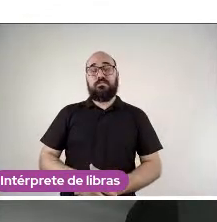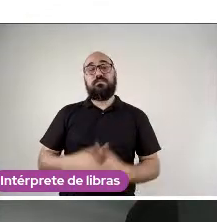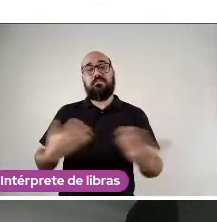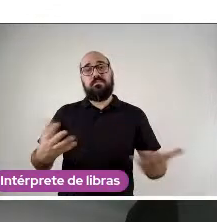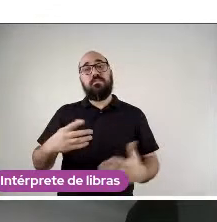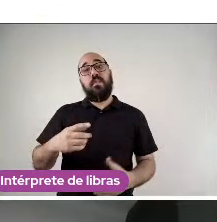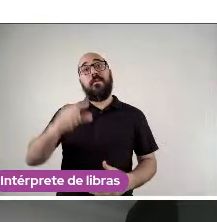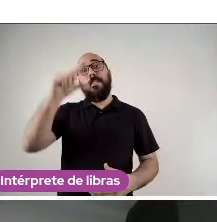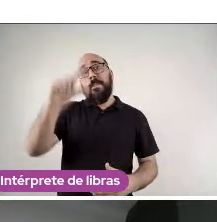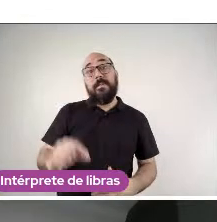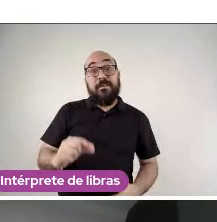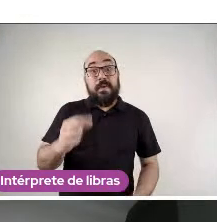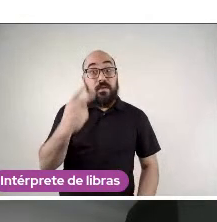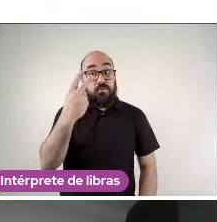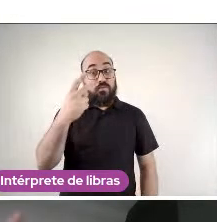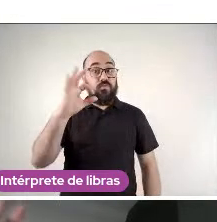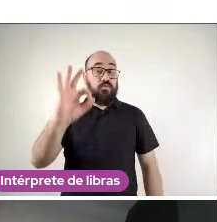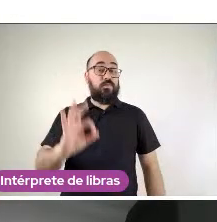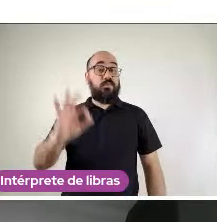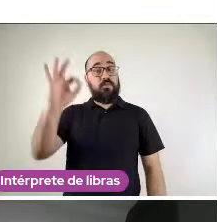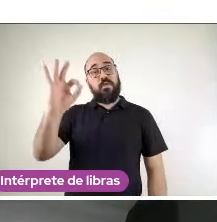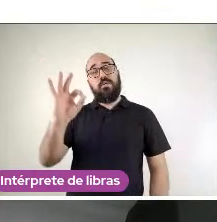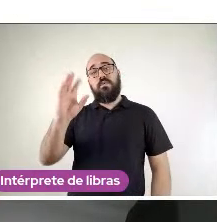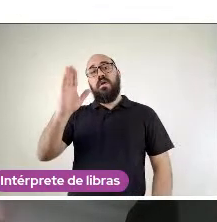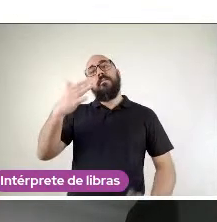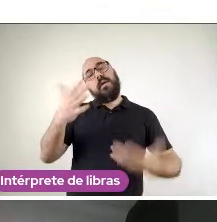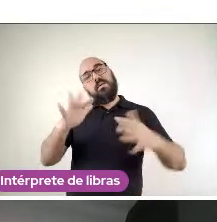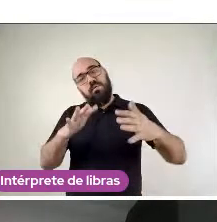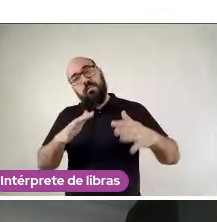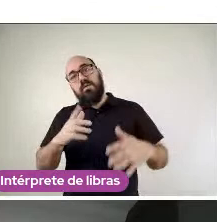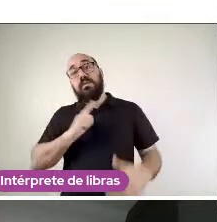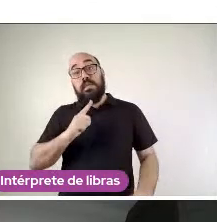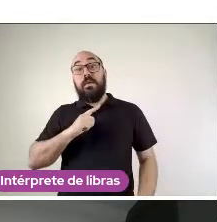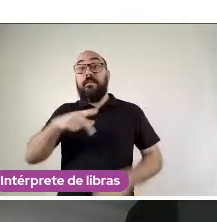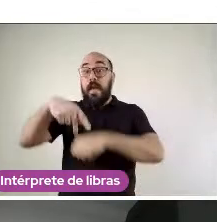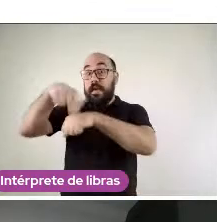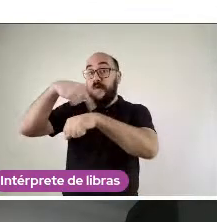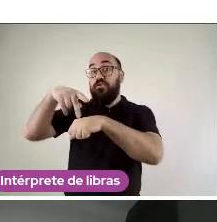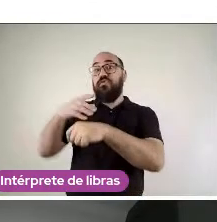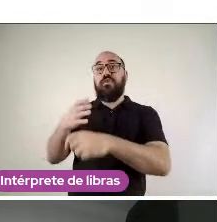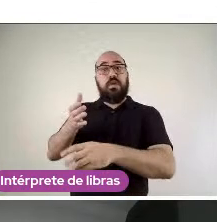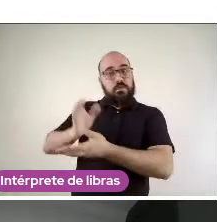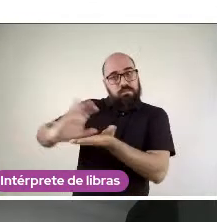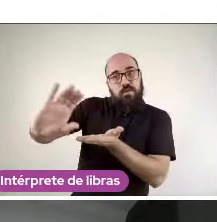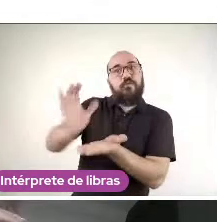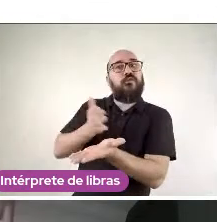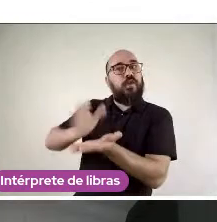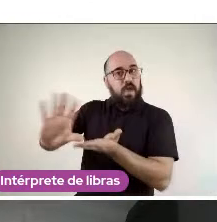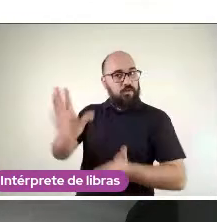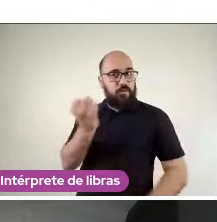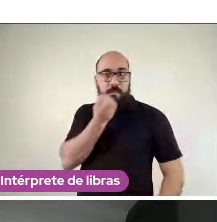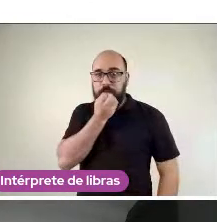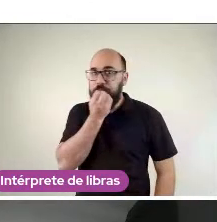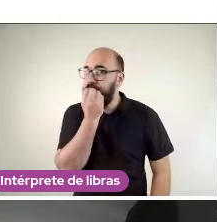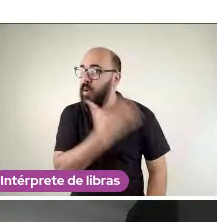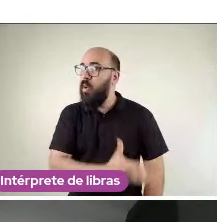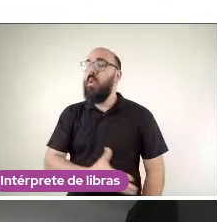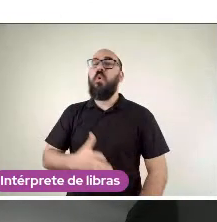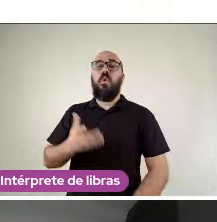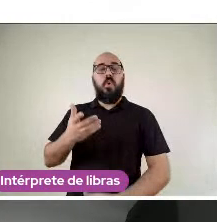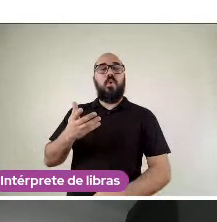média mundial. Existem países que investem bastante em ciência oceânica, notadamente